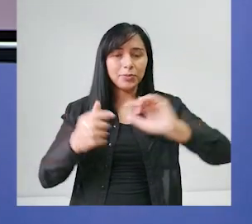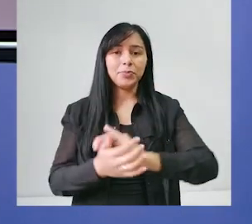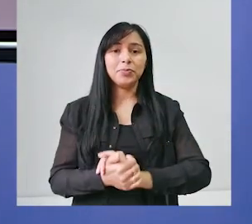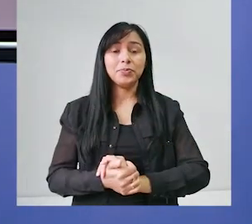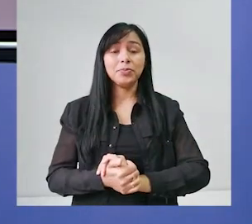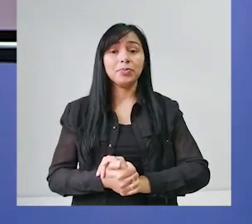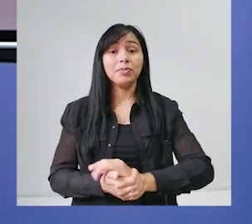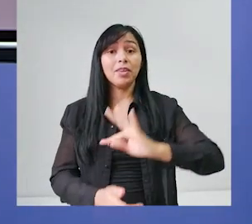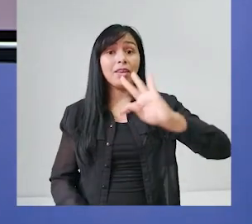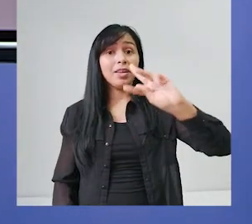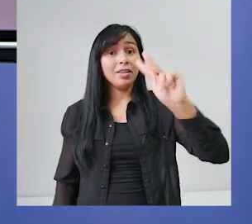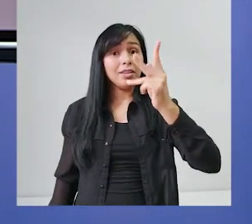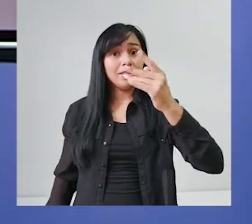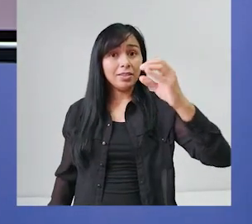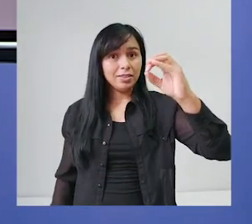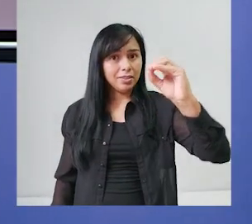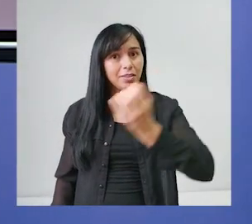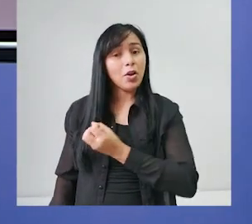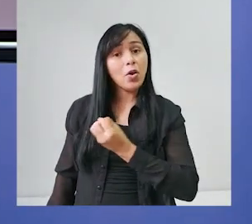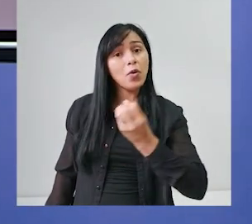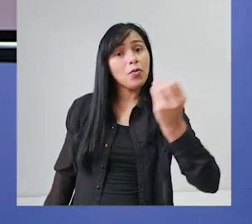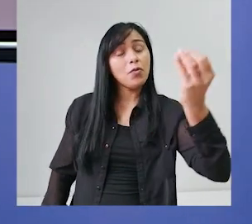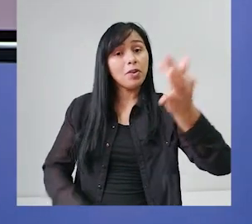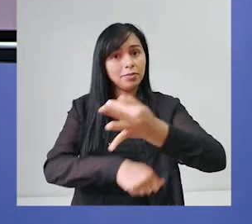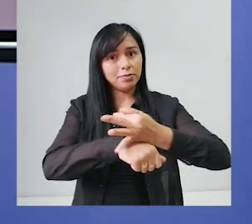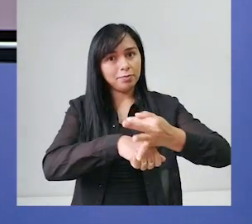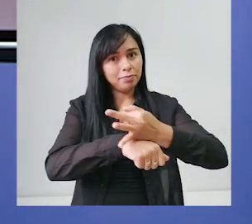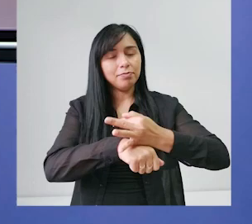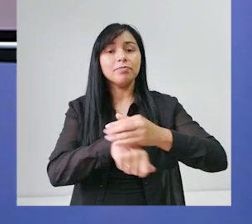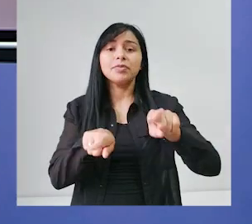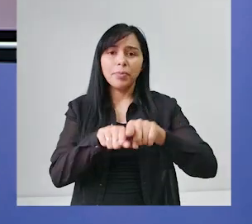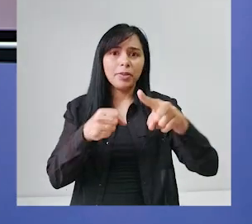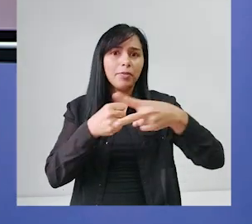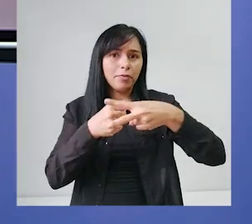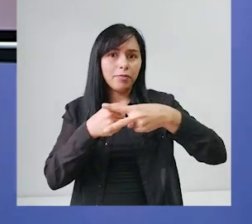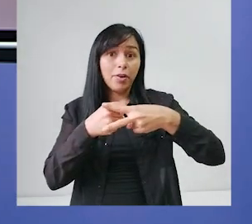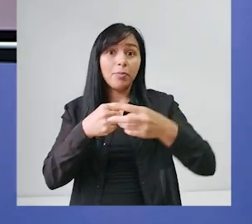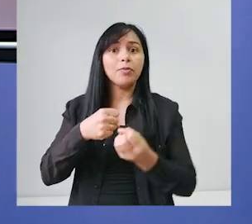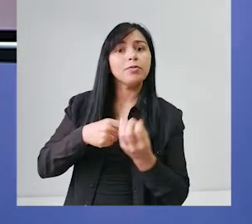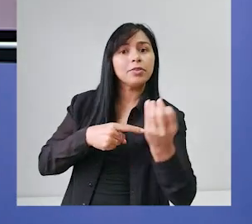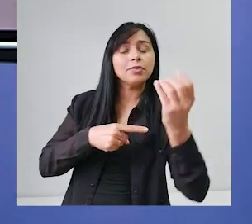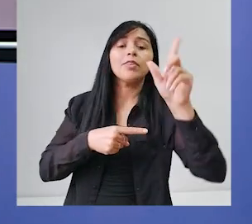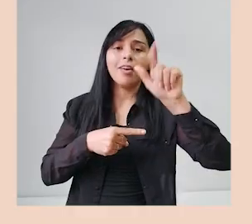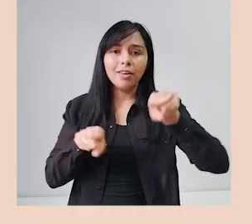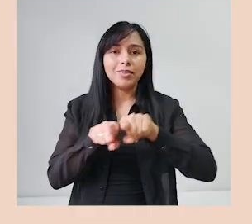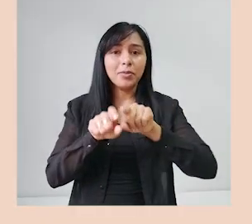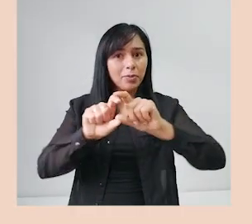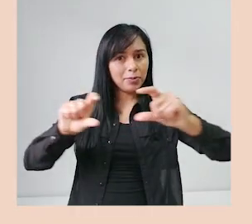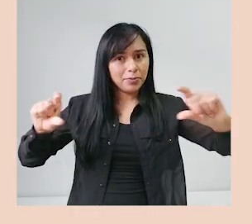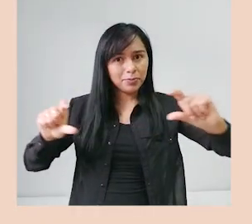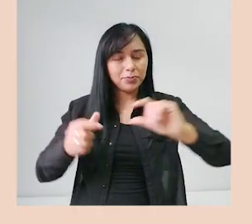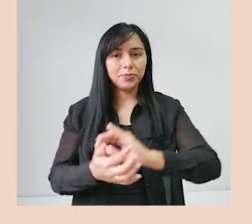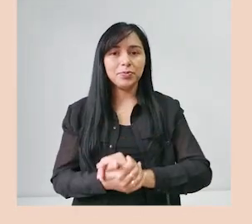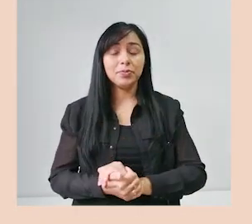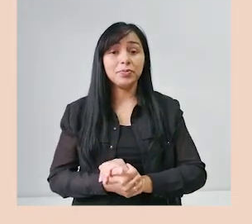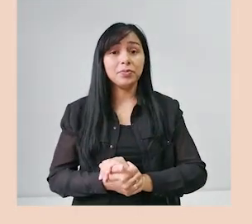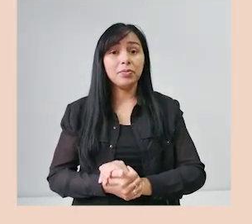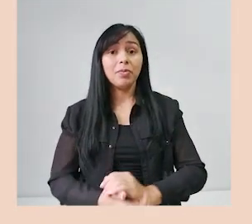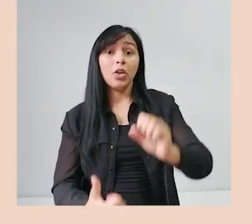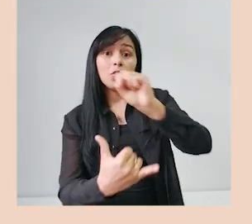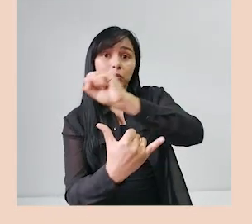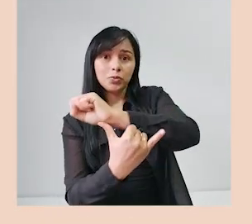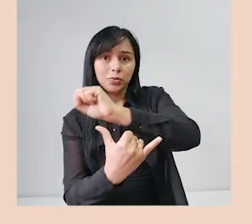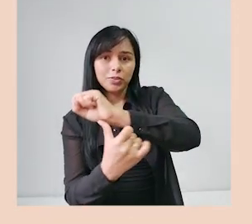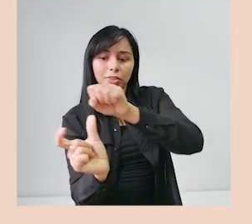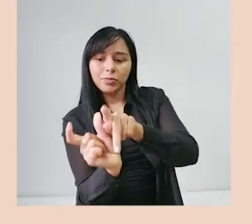Téo Viajou nas férias temos o verbo viajou portanto temos uma oração sujeito e predicado